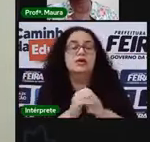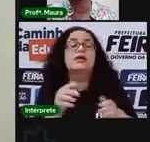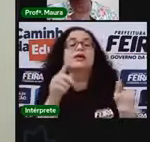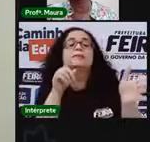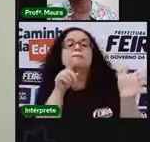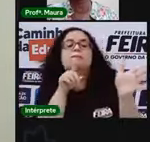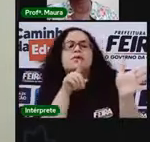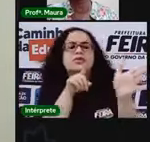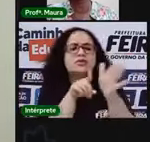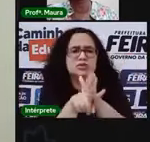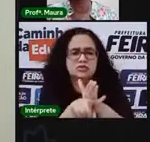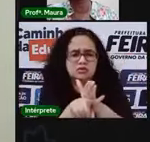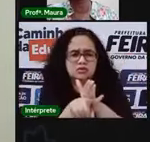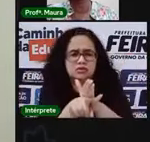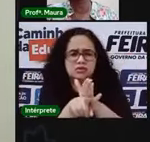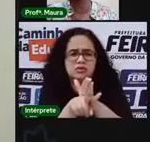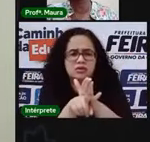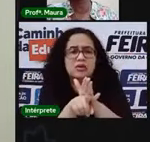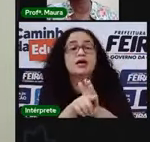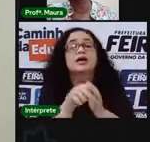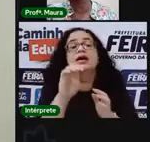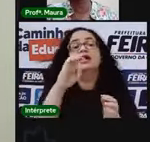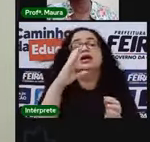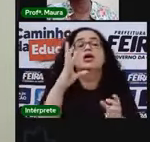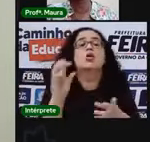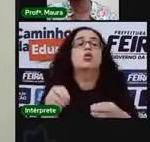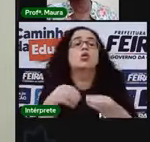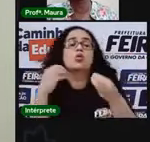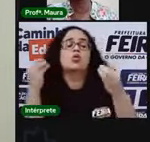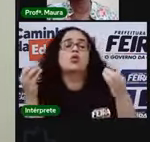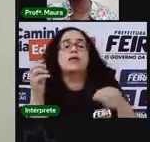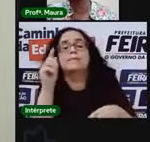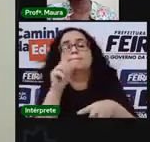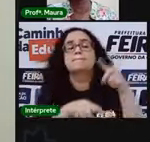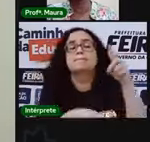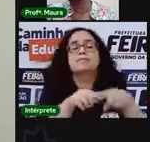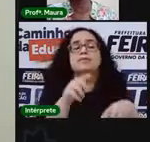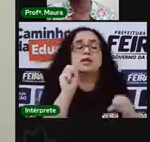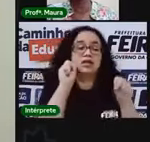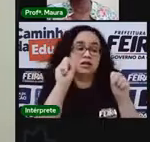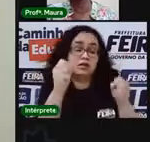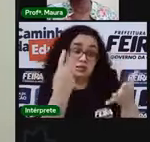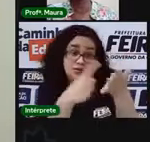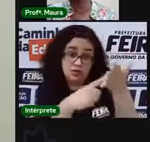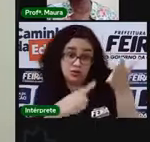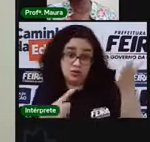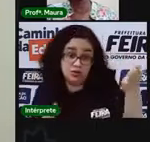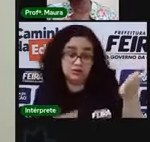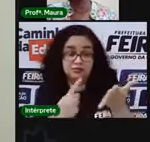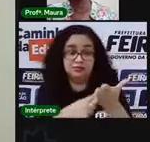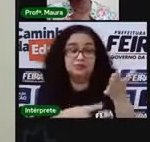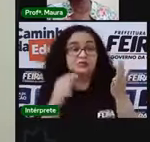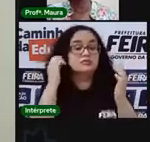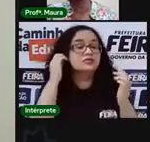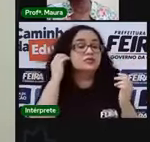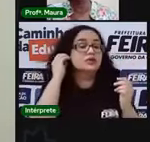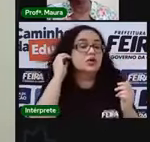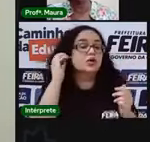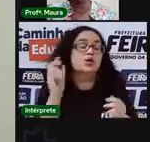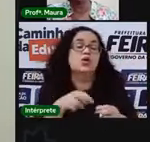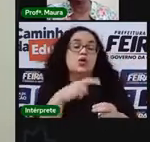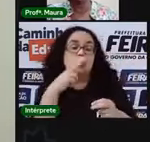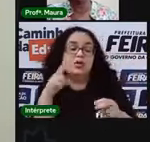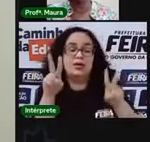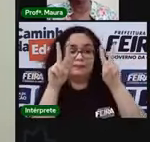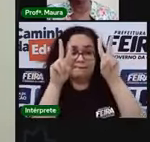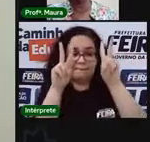perguntando, aquilo que eu falei do efeito eco, né, em que matéria era para colocar? Eu pedi para abrir o caderninho, ou apresentei o